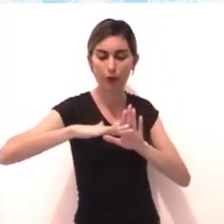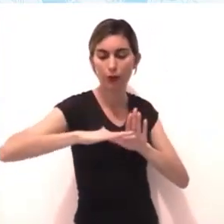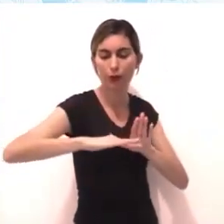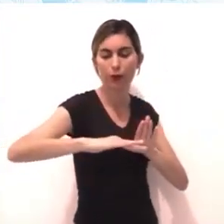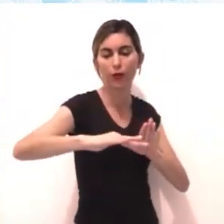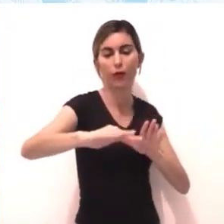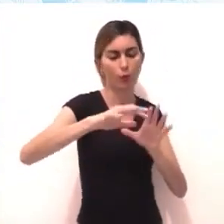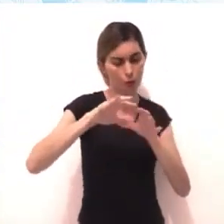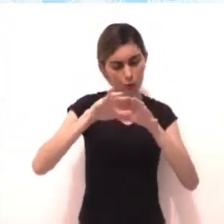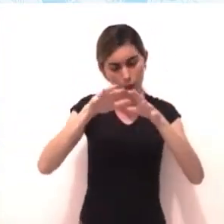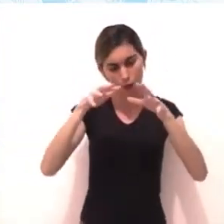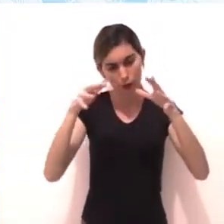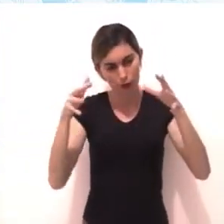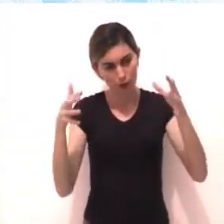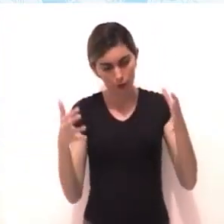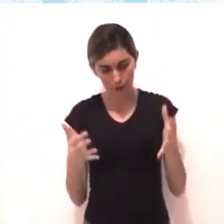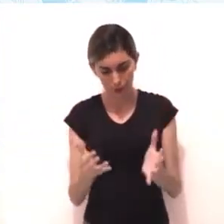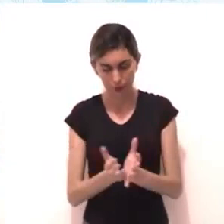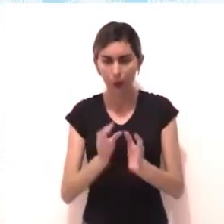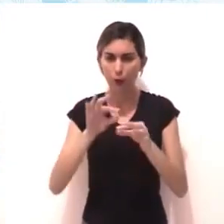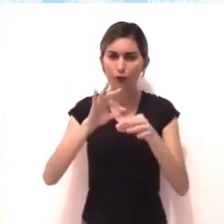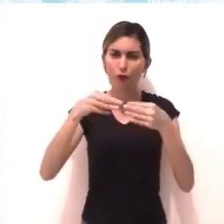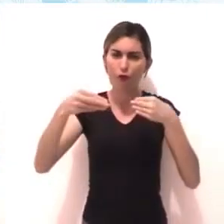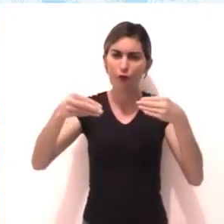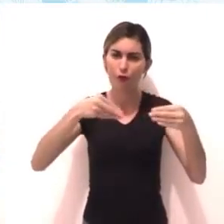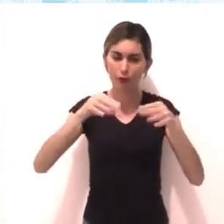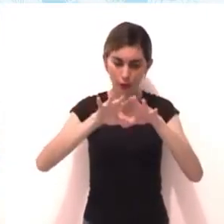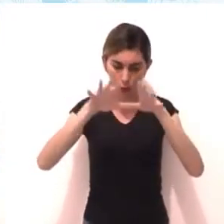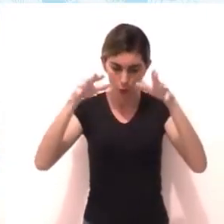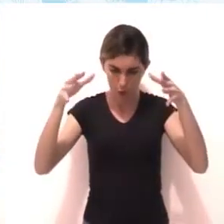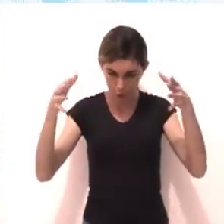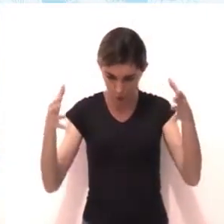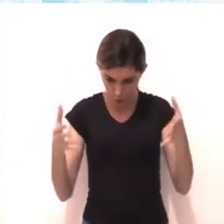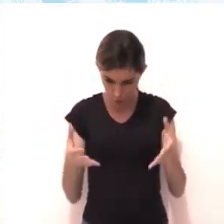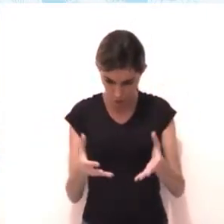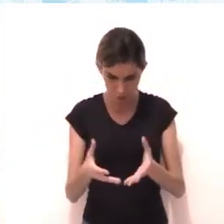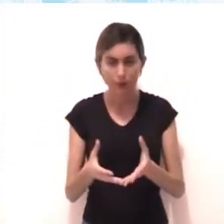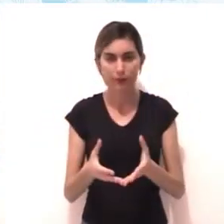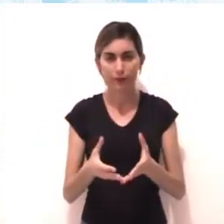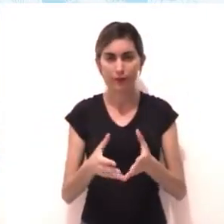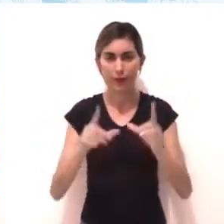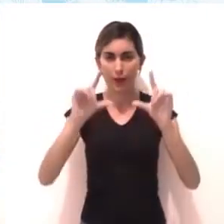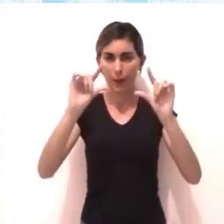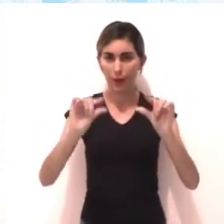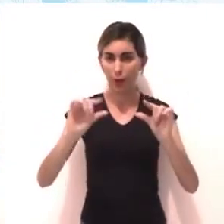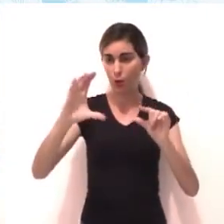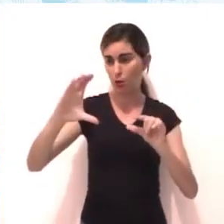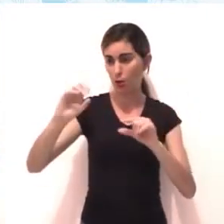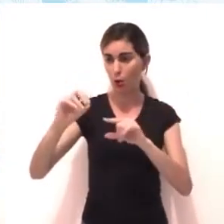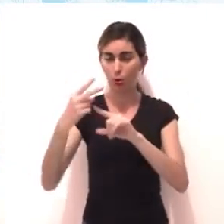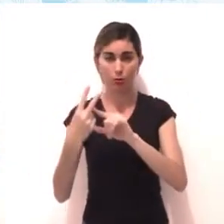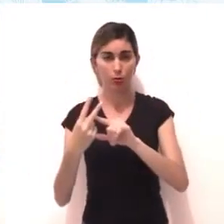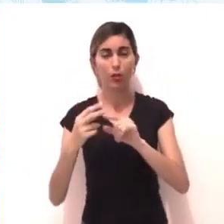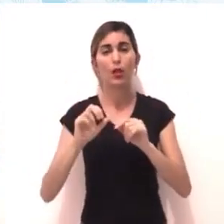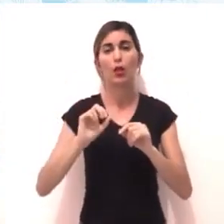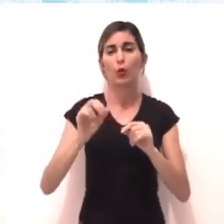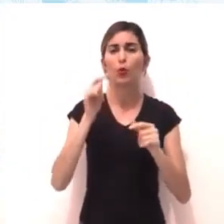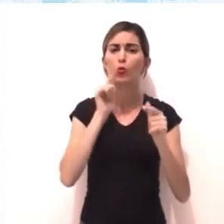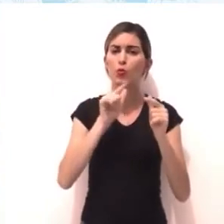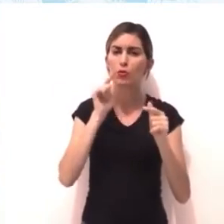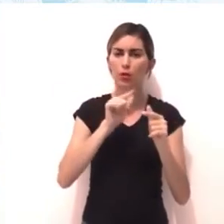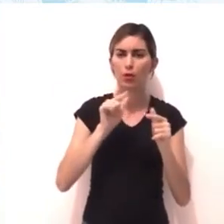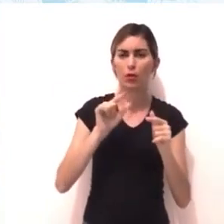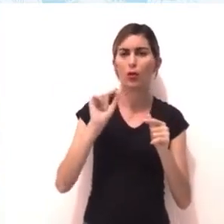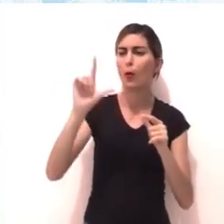tenho um cobertor fino, como a gente viu anteriormente, você tem uma quantidade menor de gás carbônico, eu vou conseguir